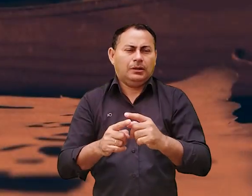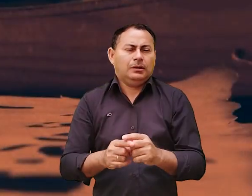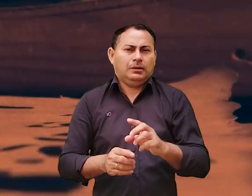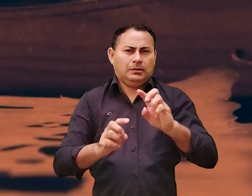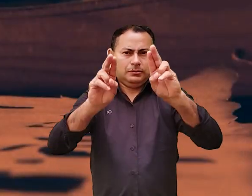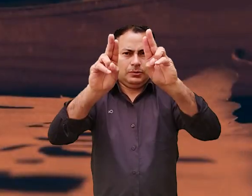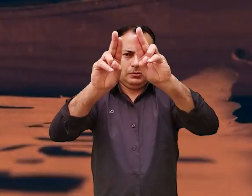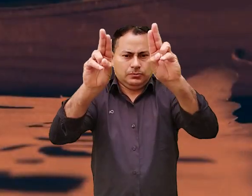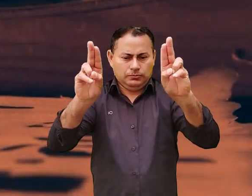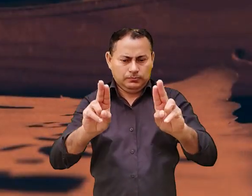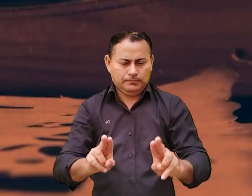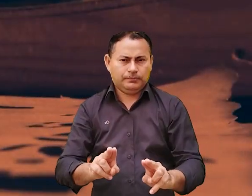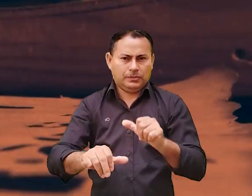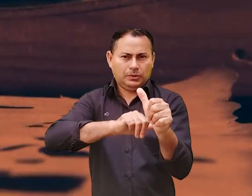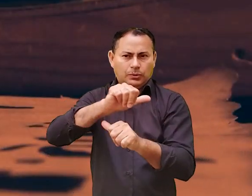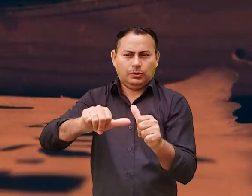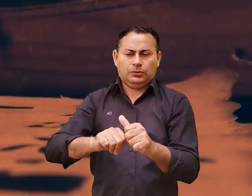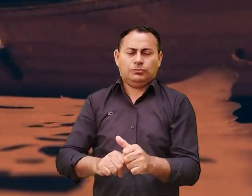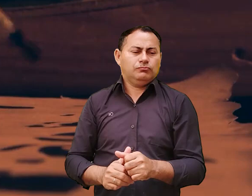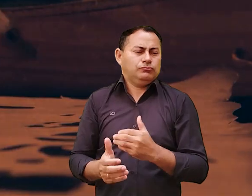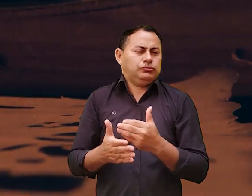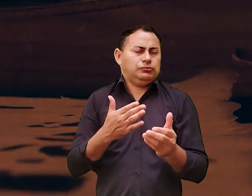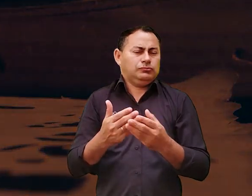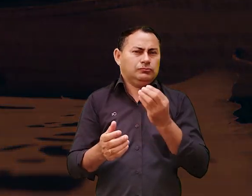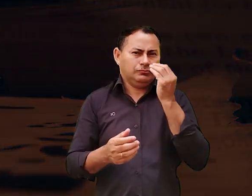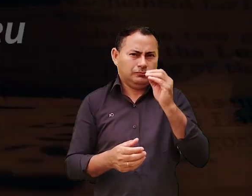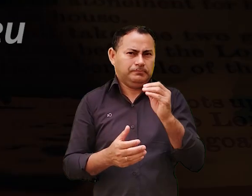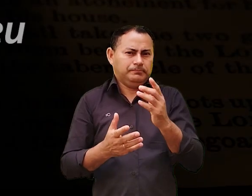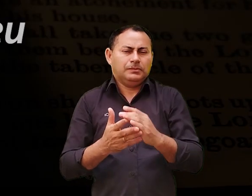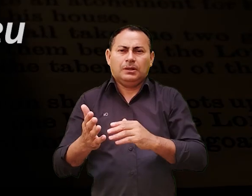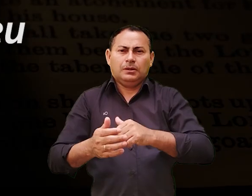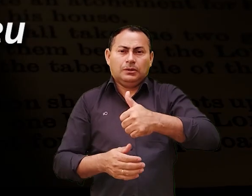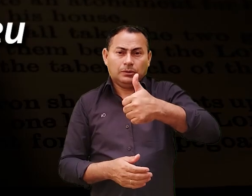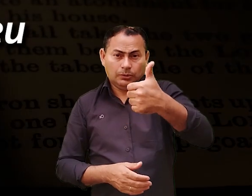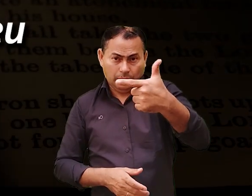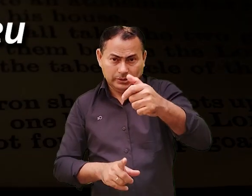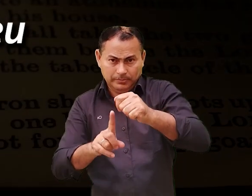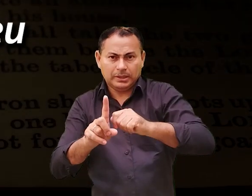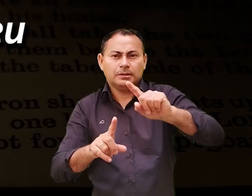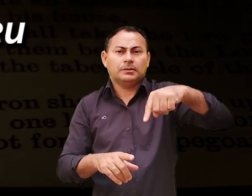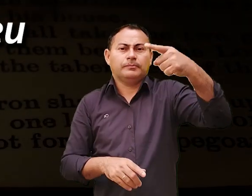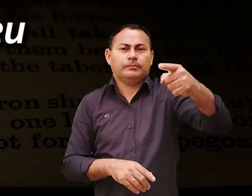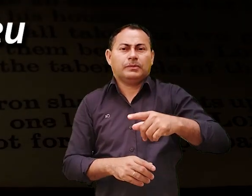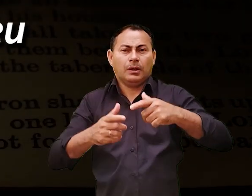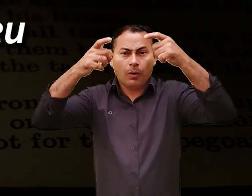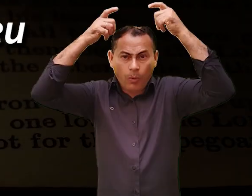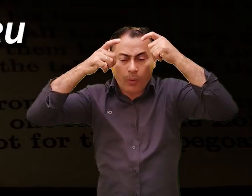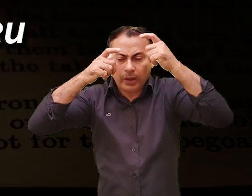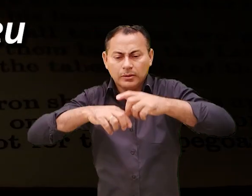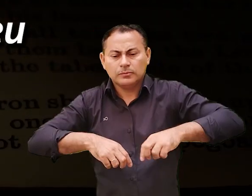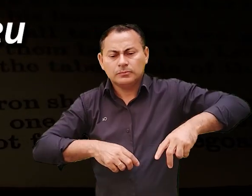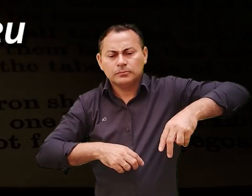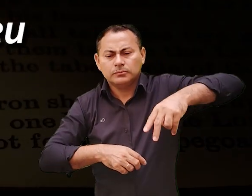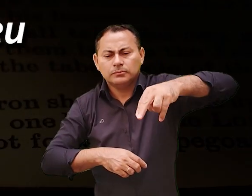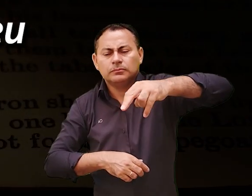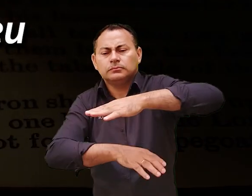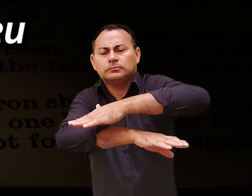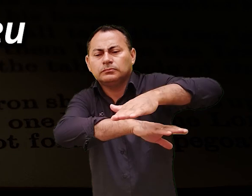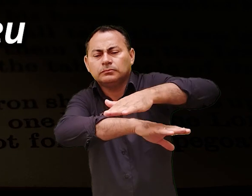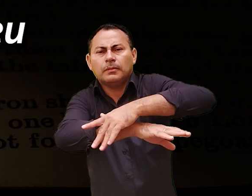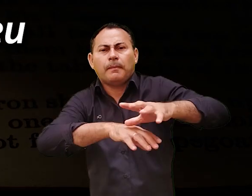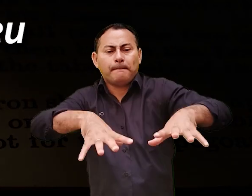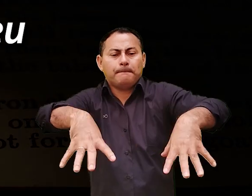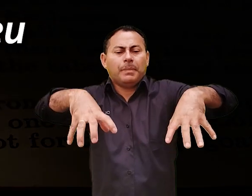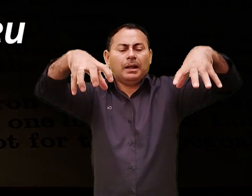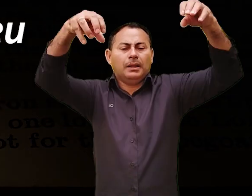aparentemente, Nabucodonosor tornou-se insano. 12 meses depois, quando o rei estava andando no terraço do